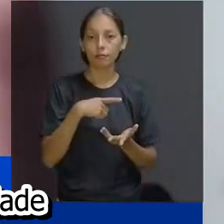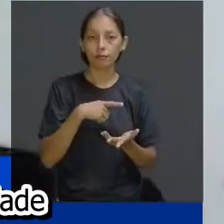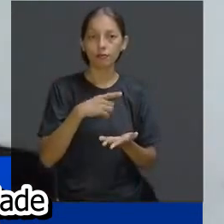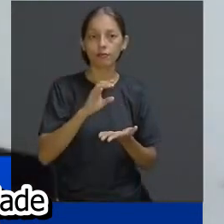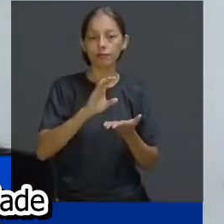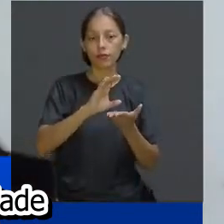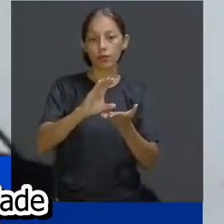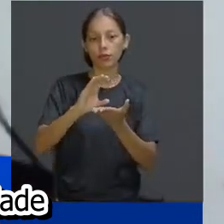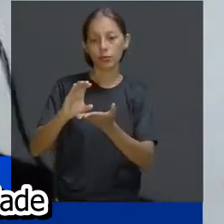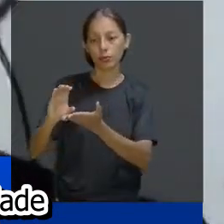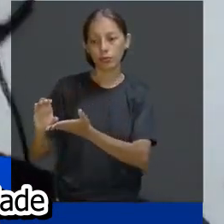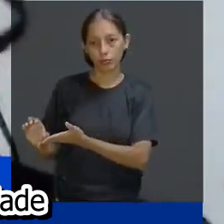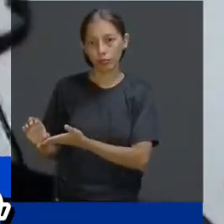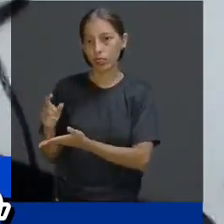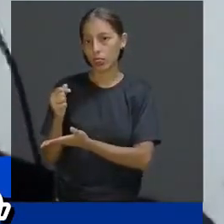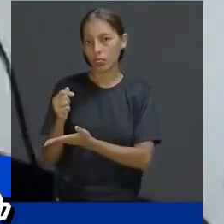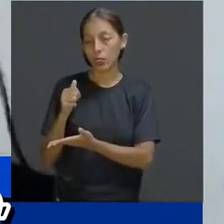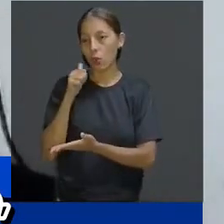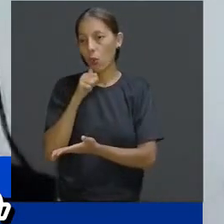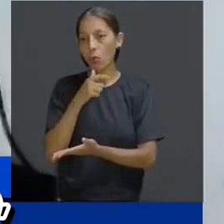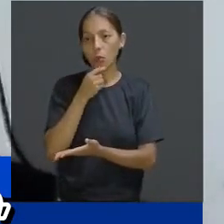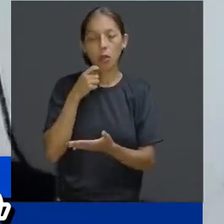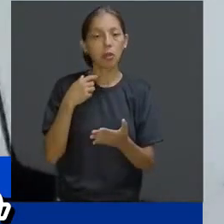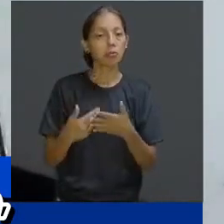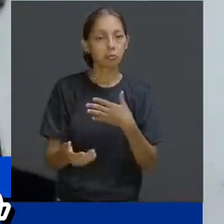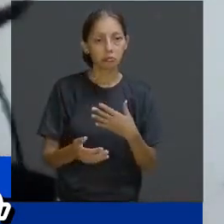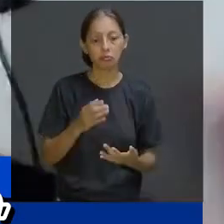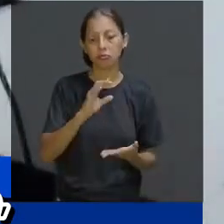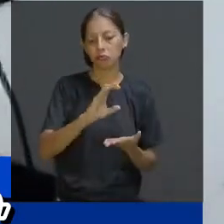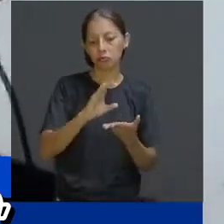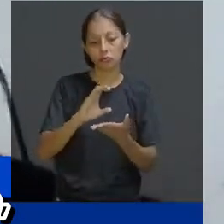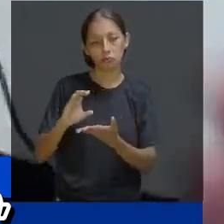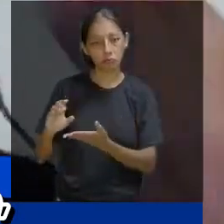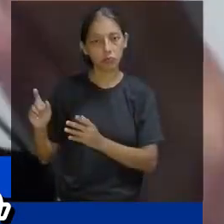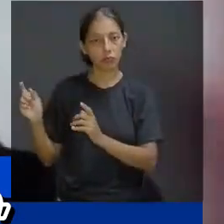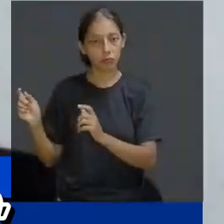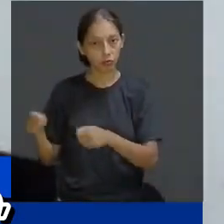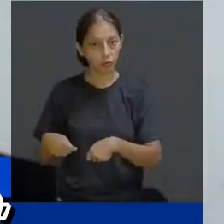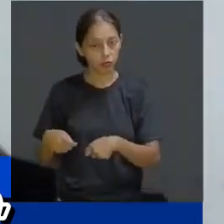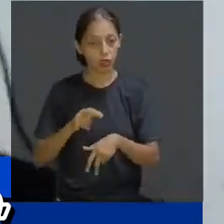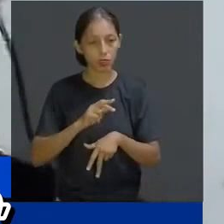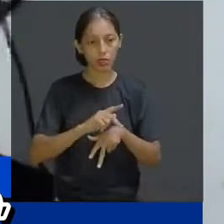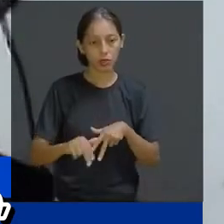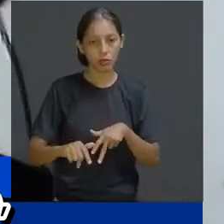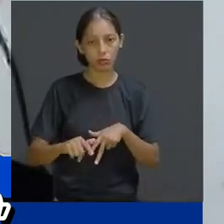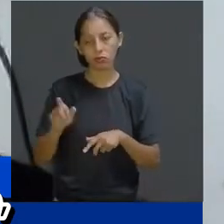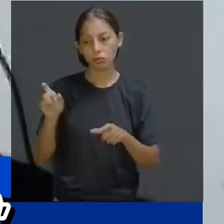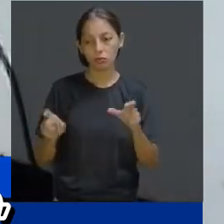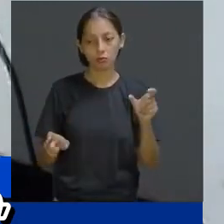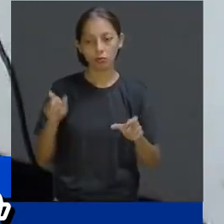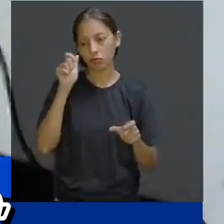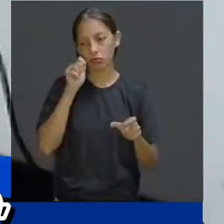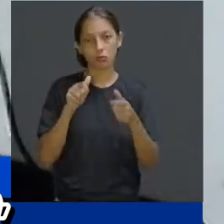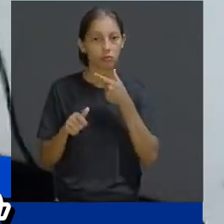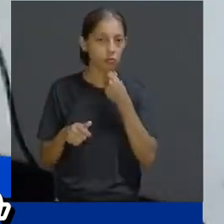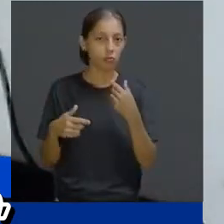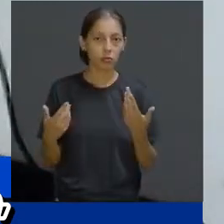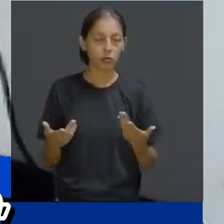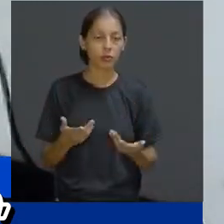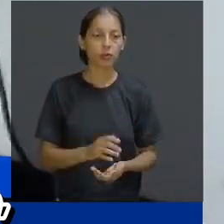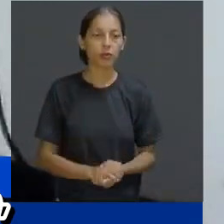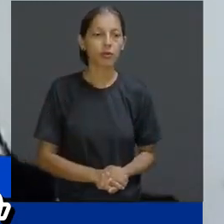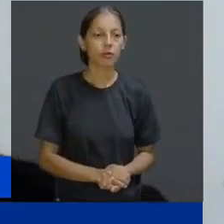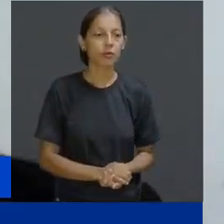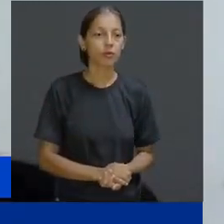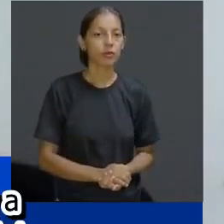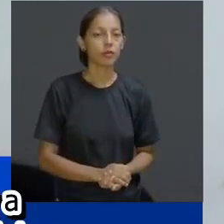o sexo masculino e o sexo feminino, ou pelo gênero masculino e pelo gênero feminino, conforme